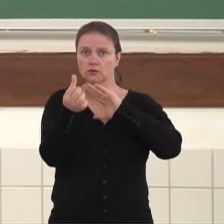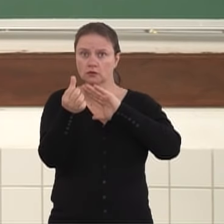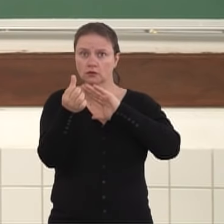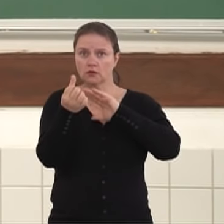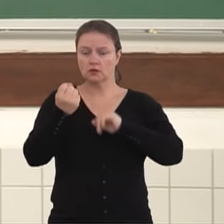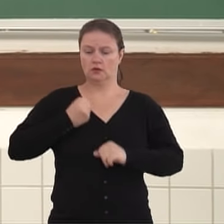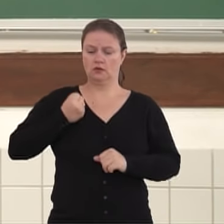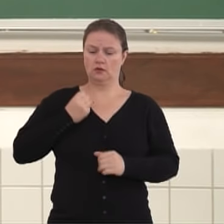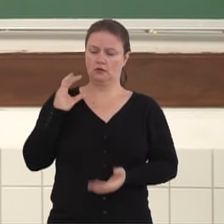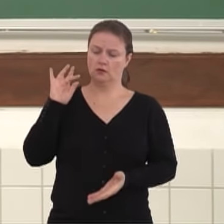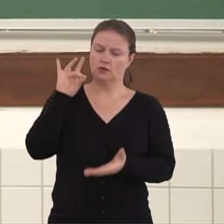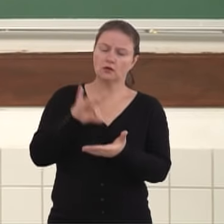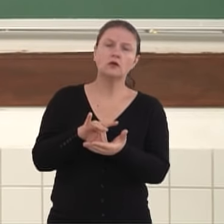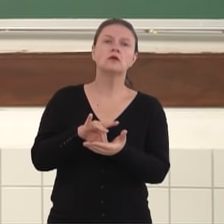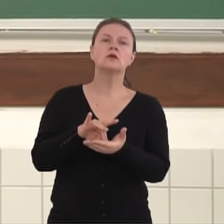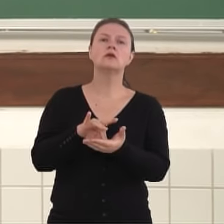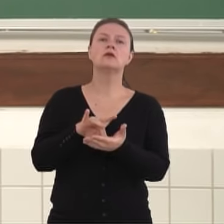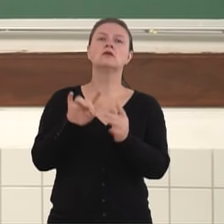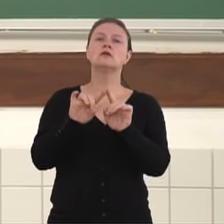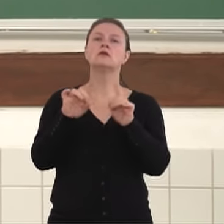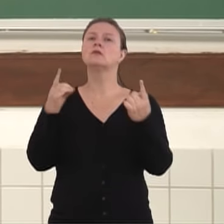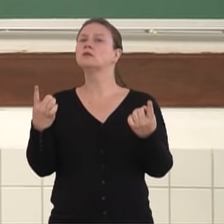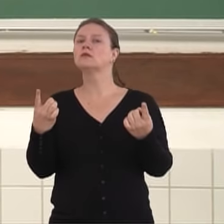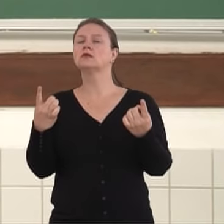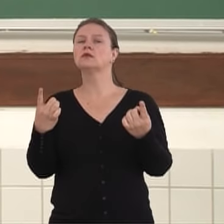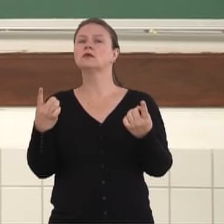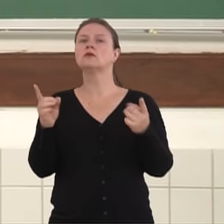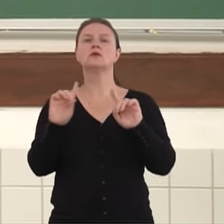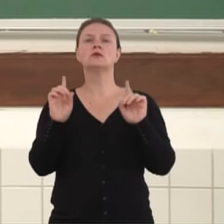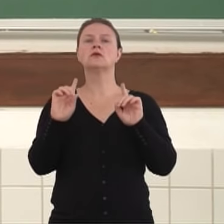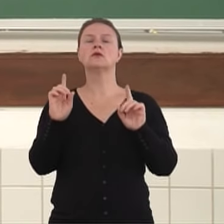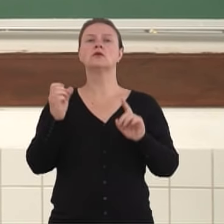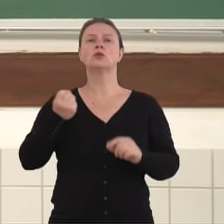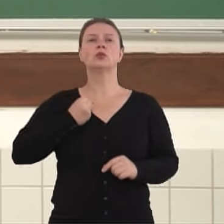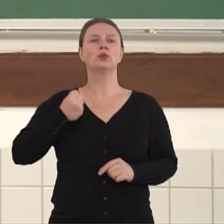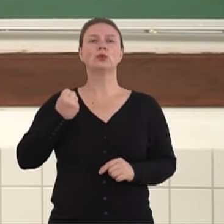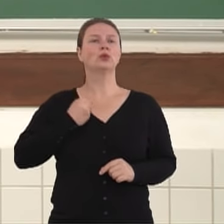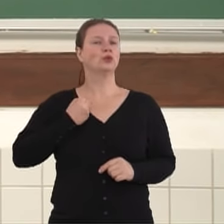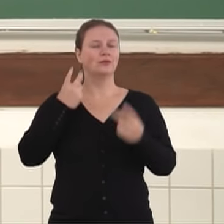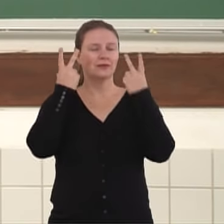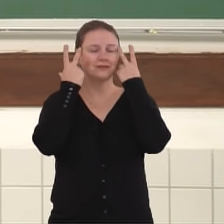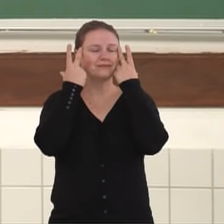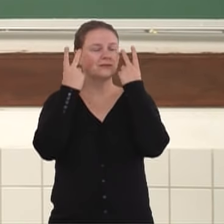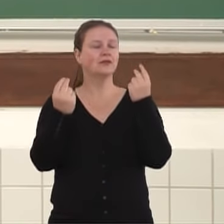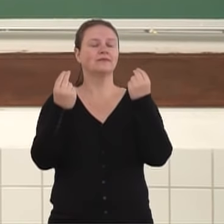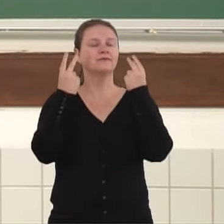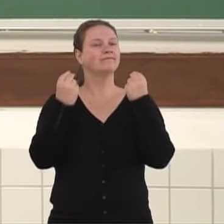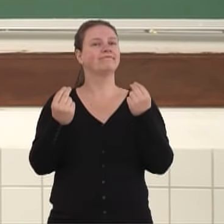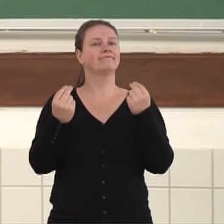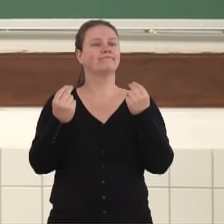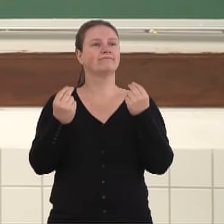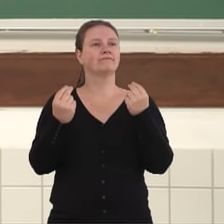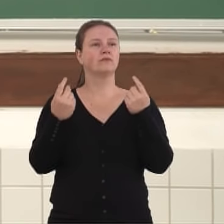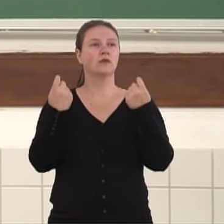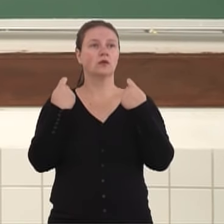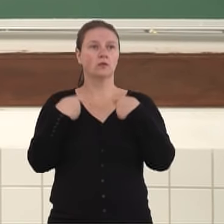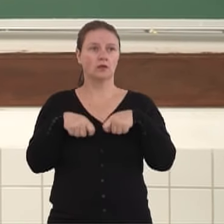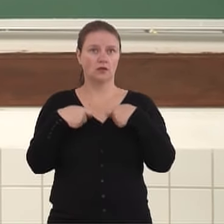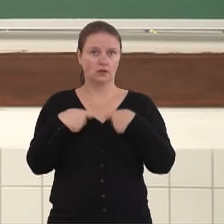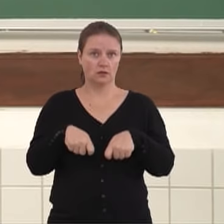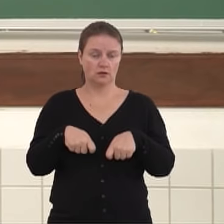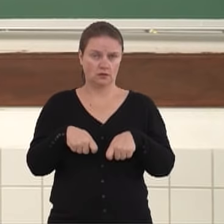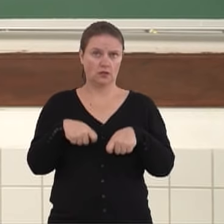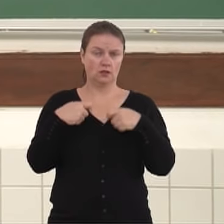Ele é um número real, mas ele não é um número natural. Então, tem que ser real